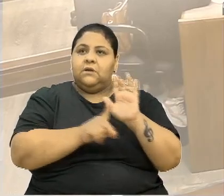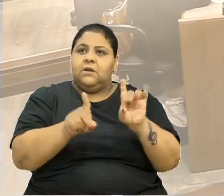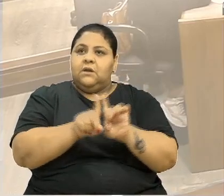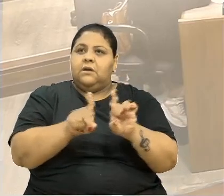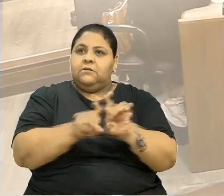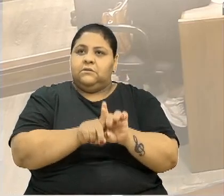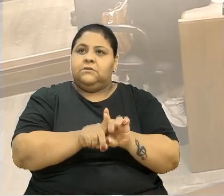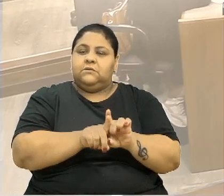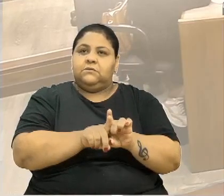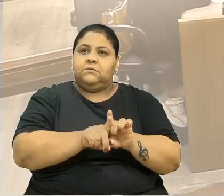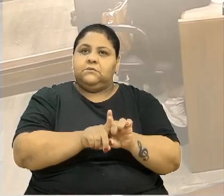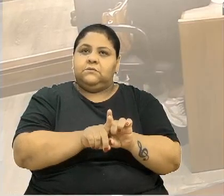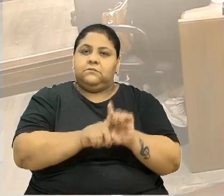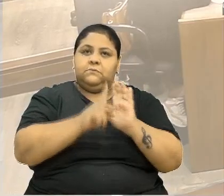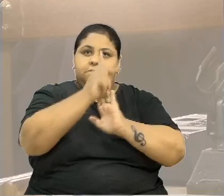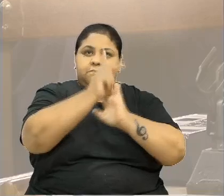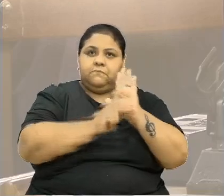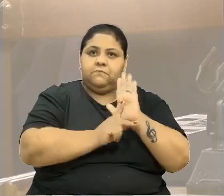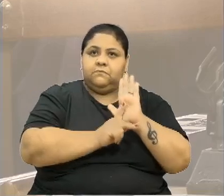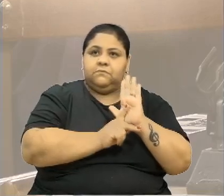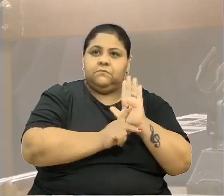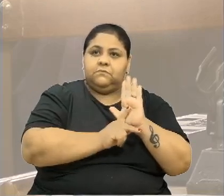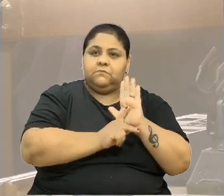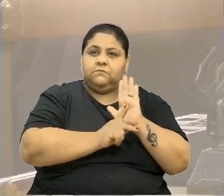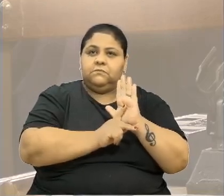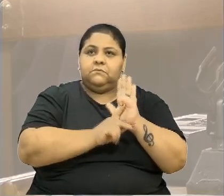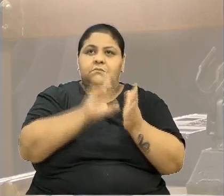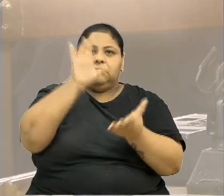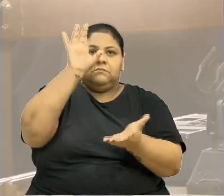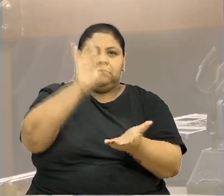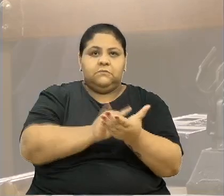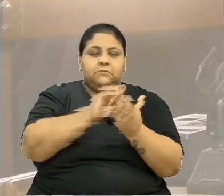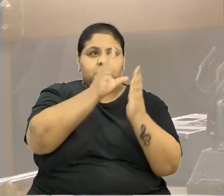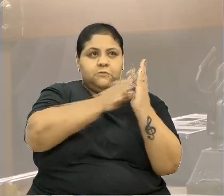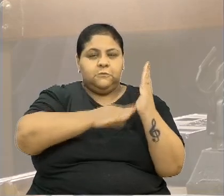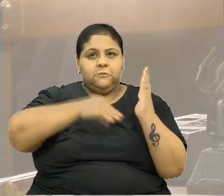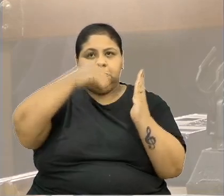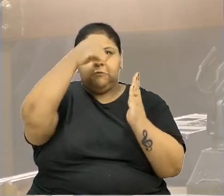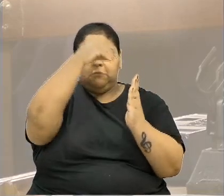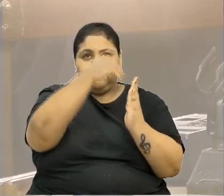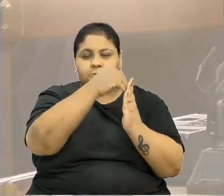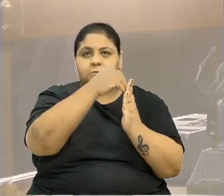discussão. Esse projeto que vai oficializar no calendário